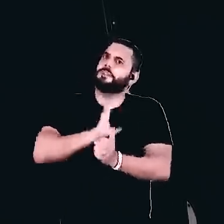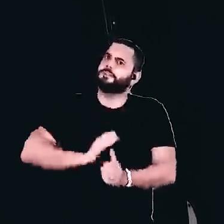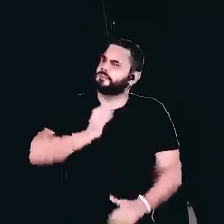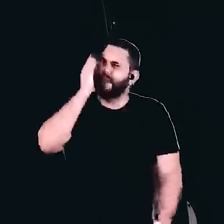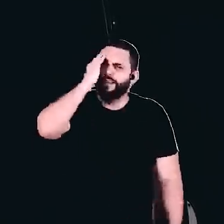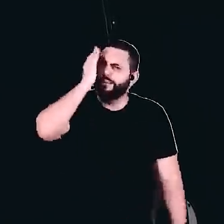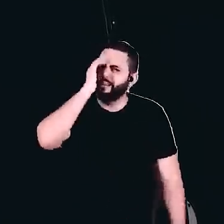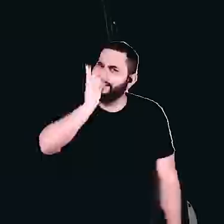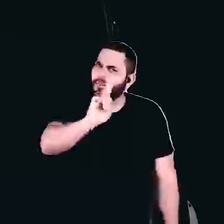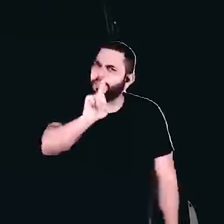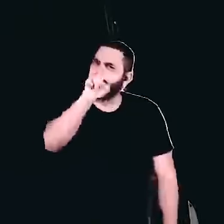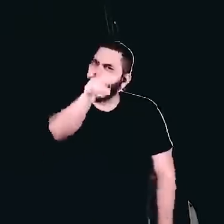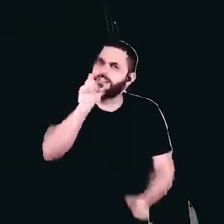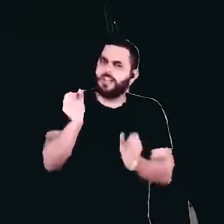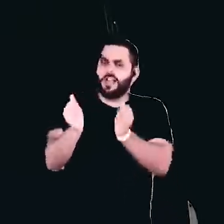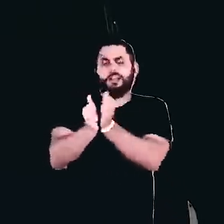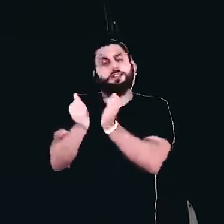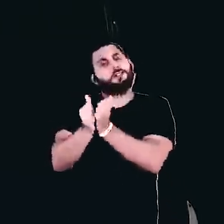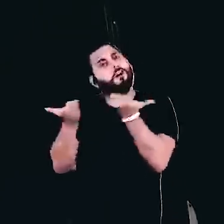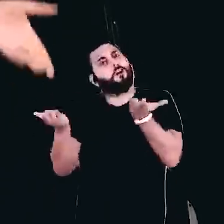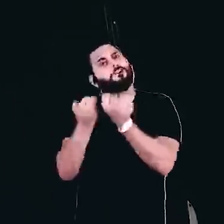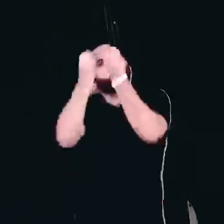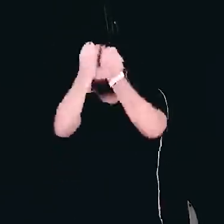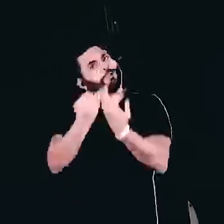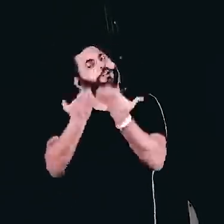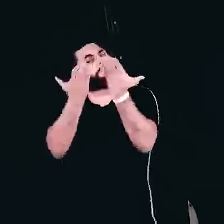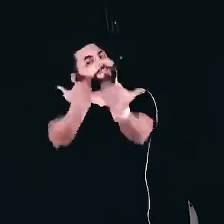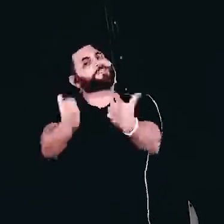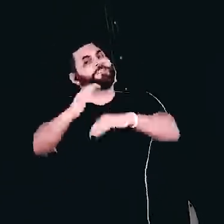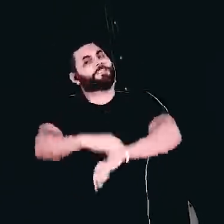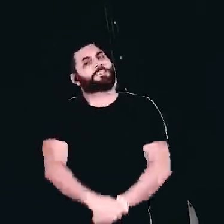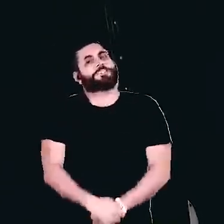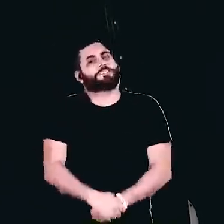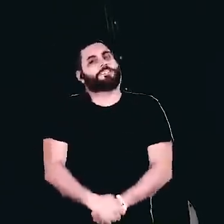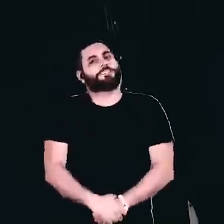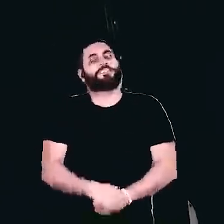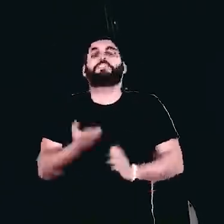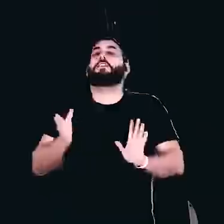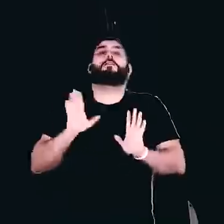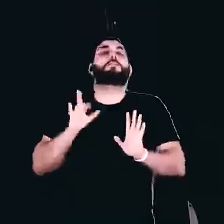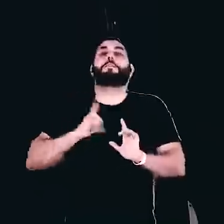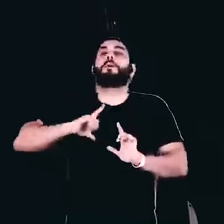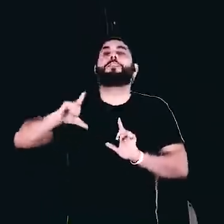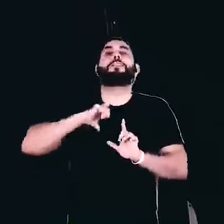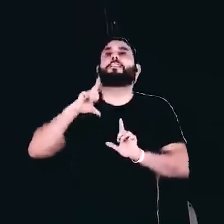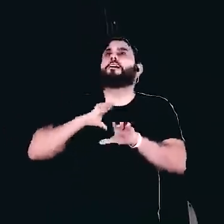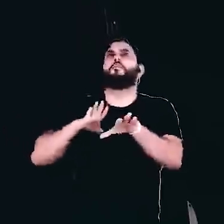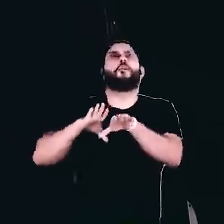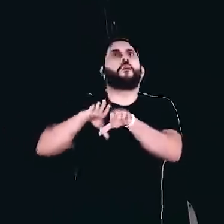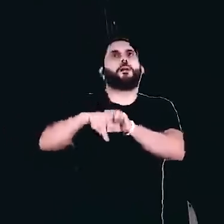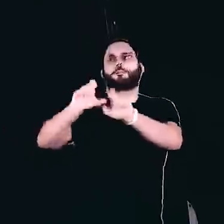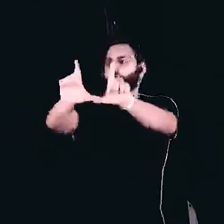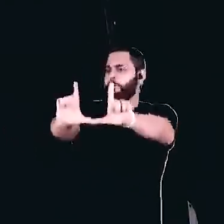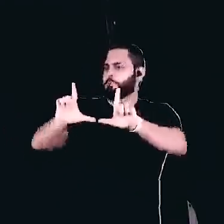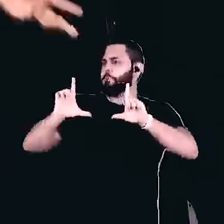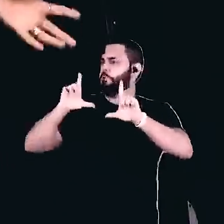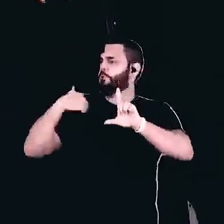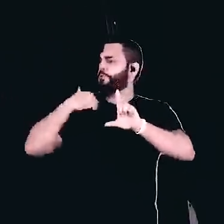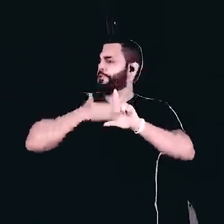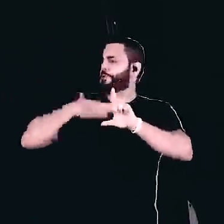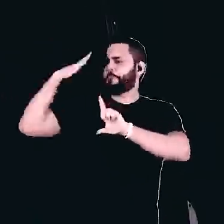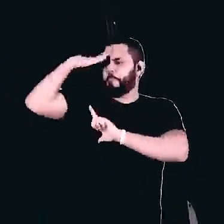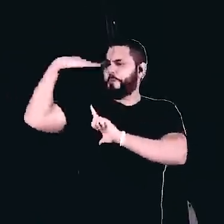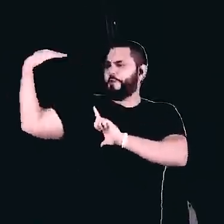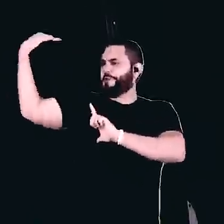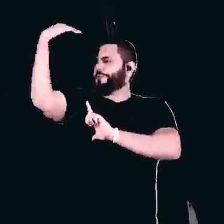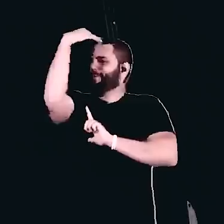ainda não entendeu que você é prisioneiro, desculpa, estou aqui para te dizer. A gente pode ter o título do que for, do apóstolo, do suma sumo,